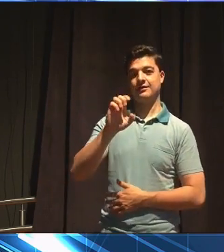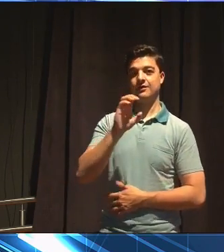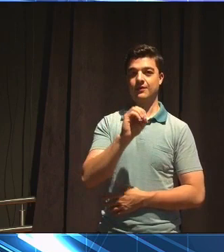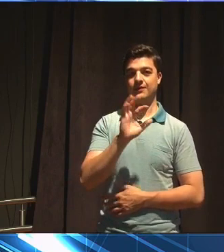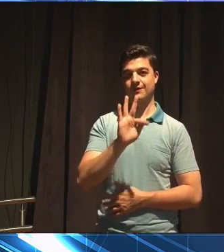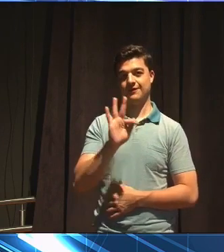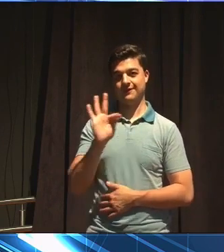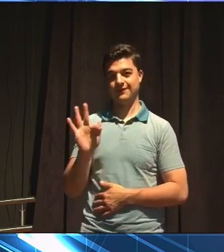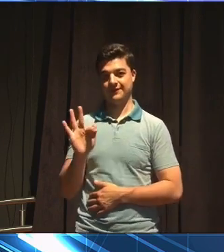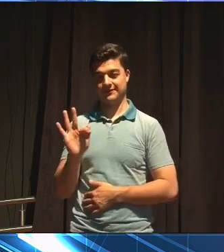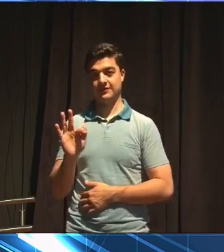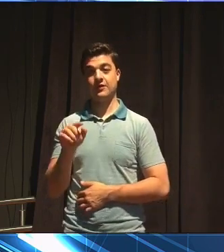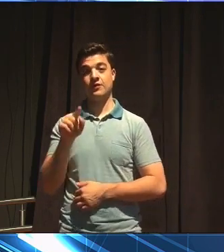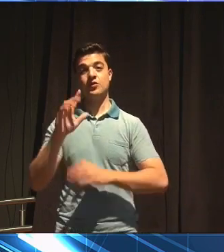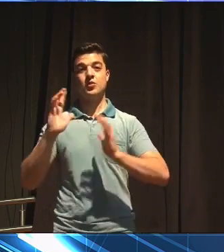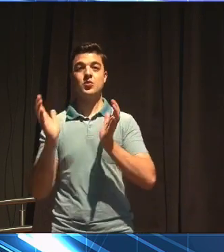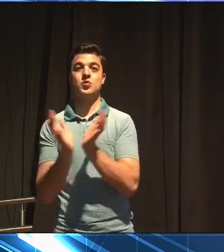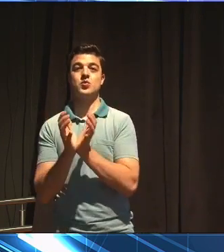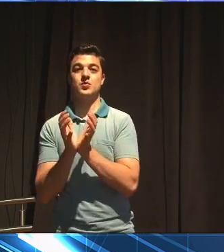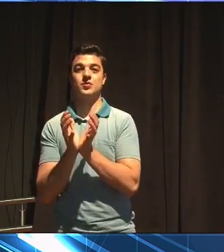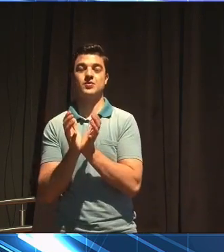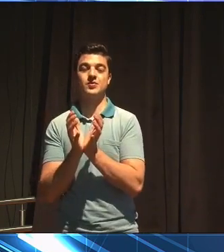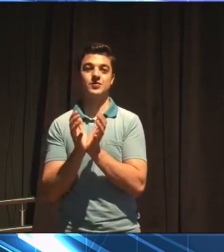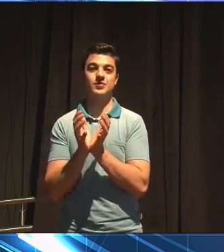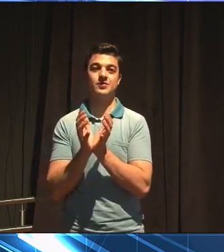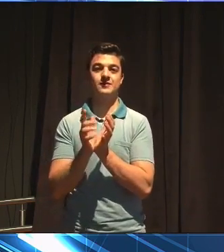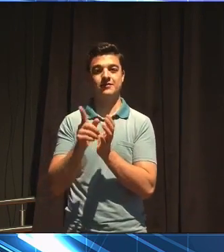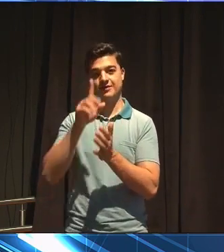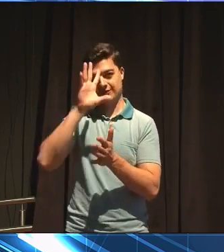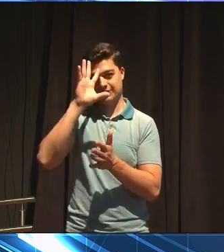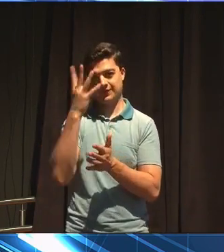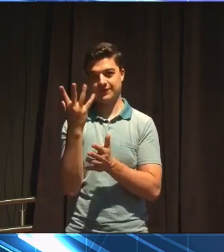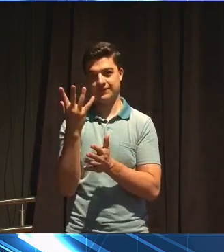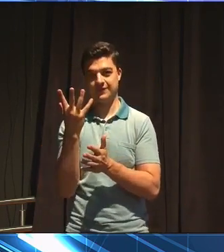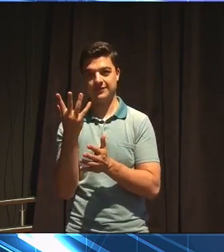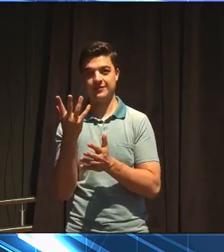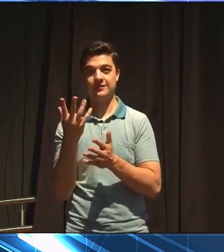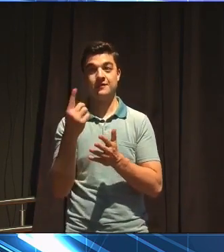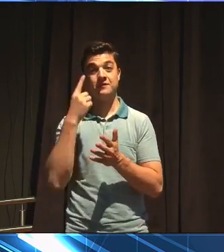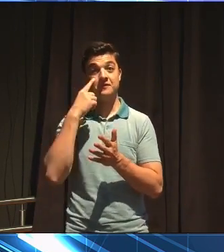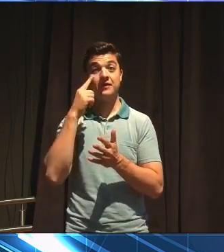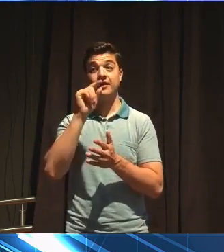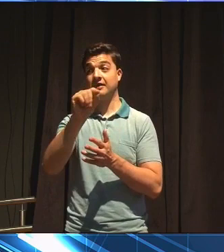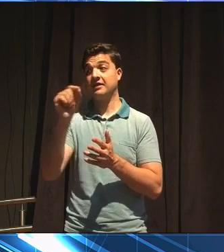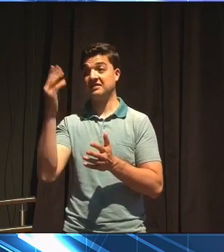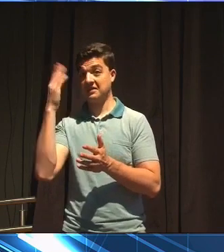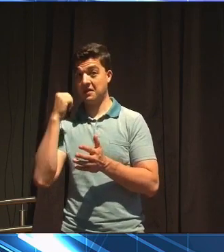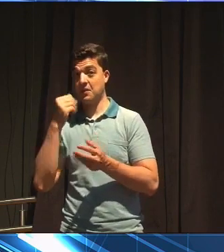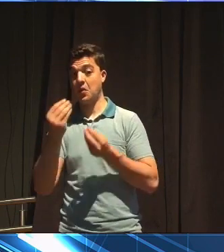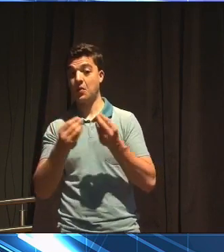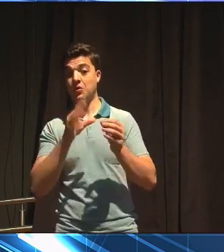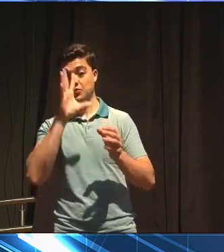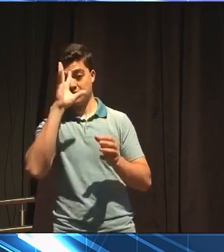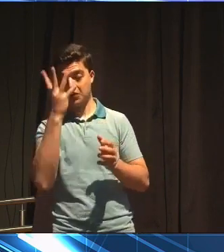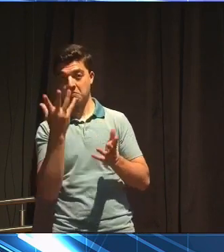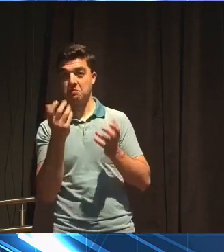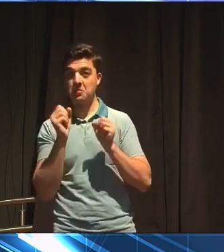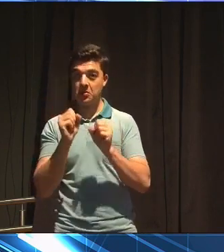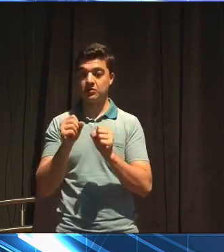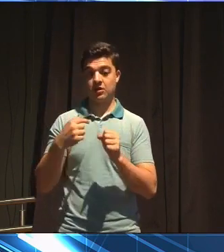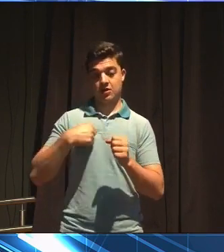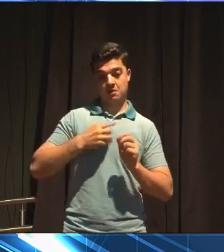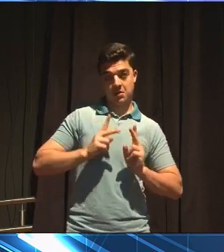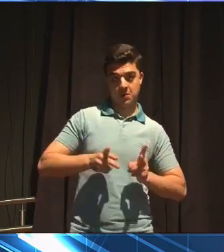você e seu time vai conseguir responder. Eu compartilho ou eu trago para a mão de alguém que conheça. E faço